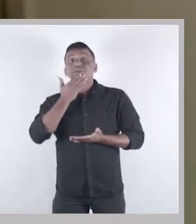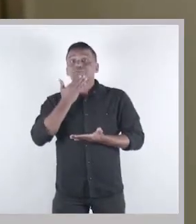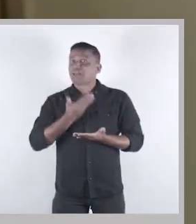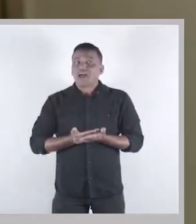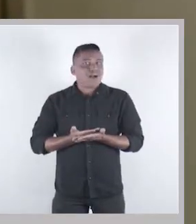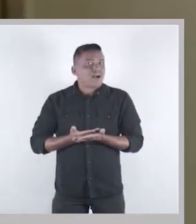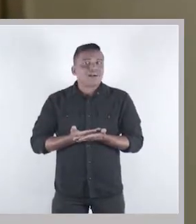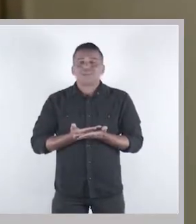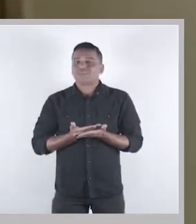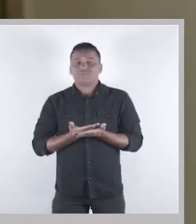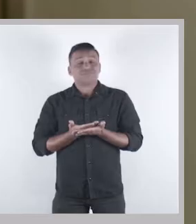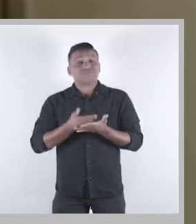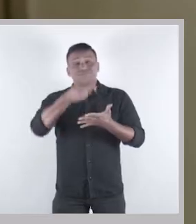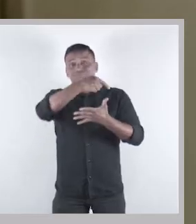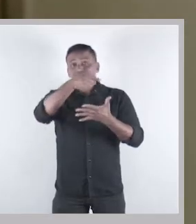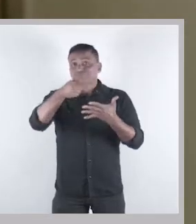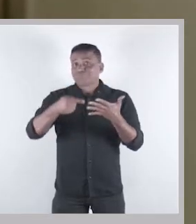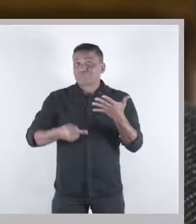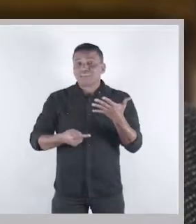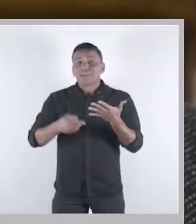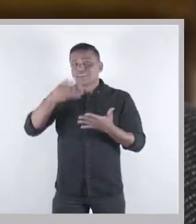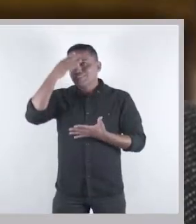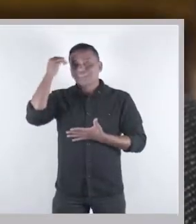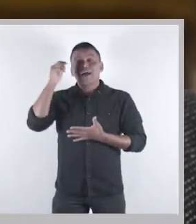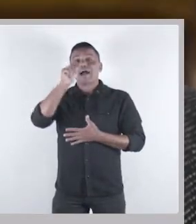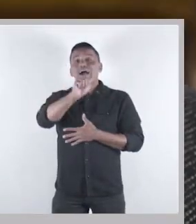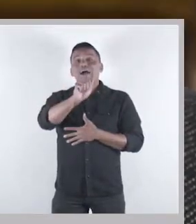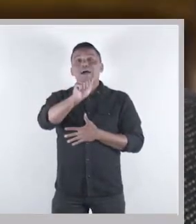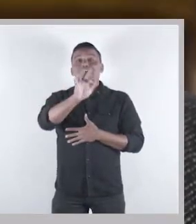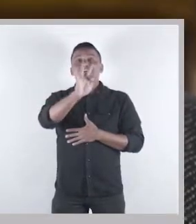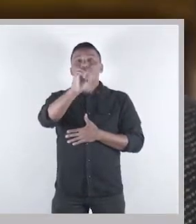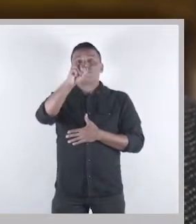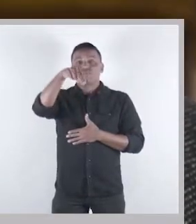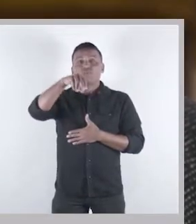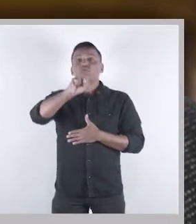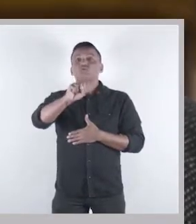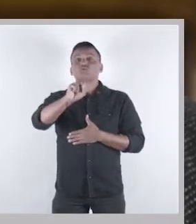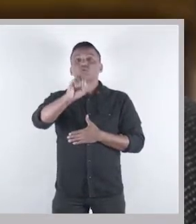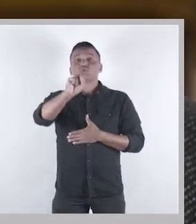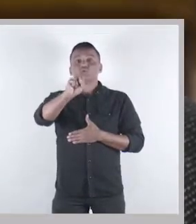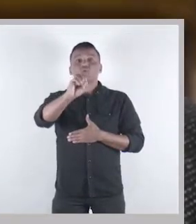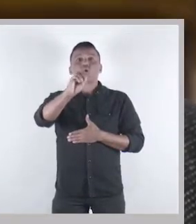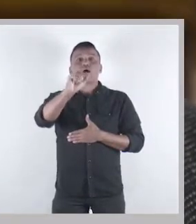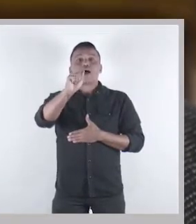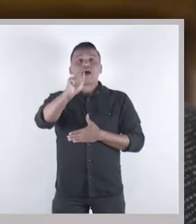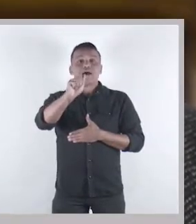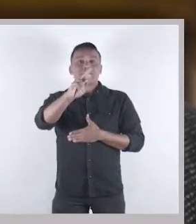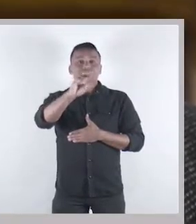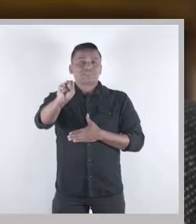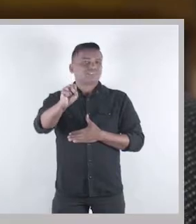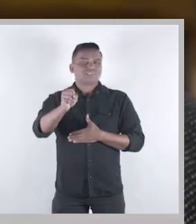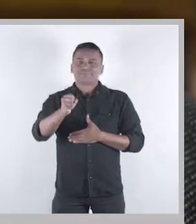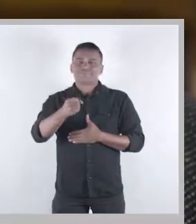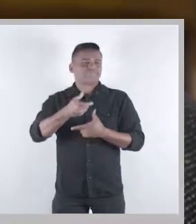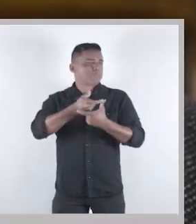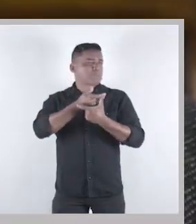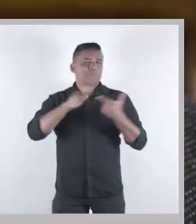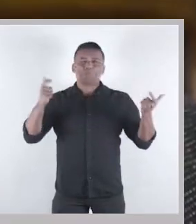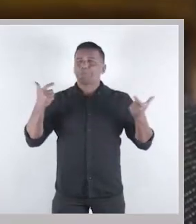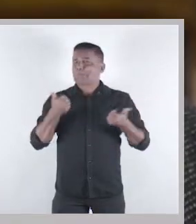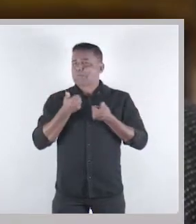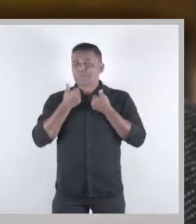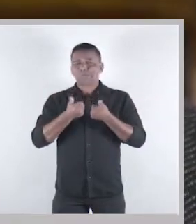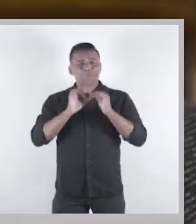Afonso e como é que é um dos grandes poetas do Brasil então assim eu fiz entrevistas assim